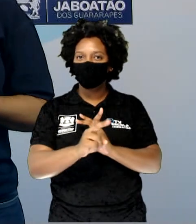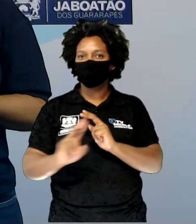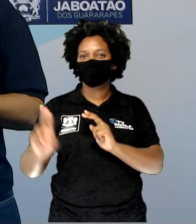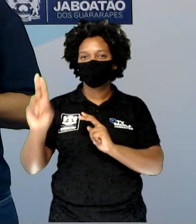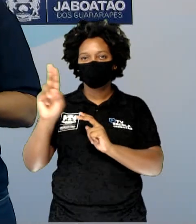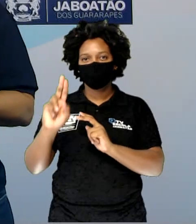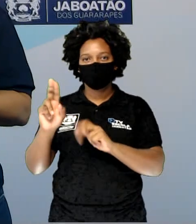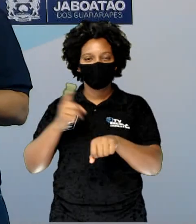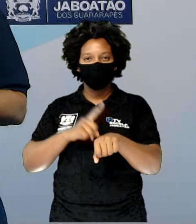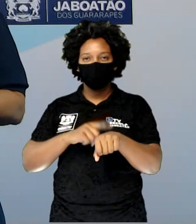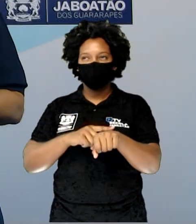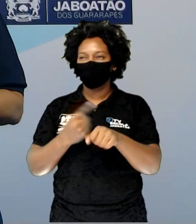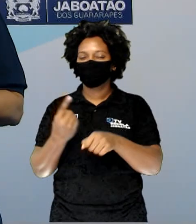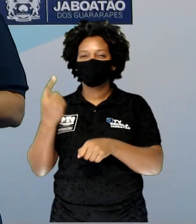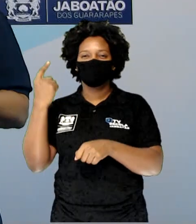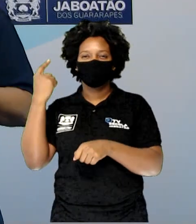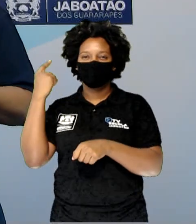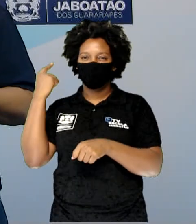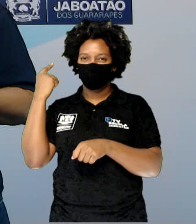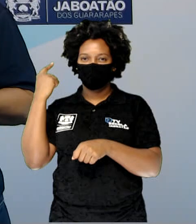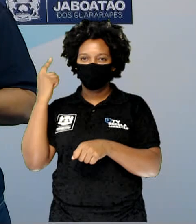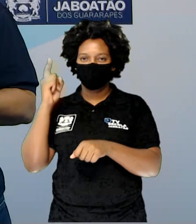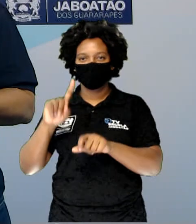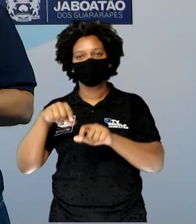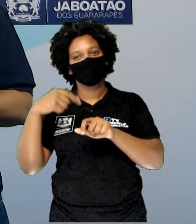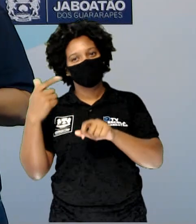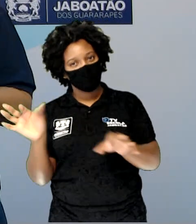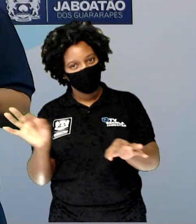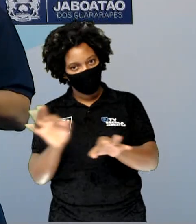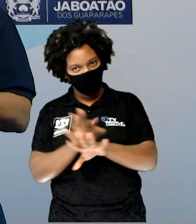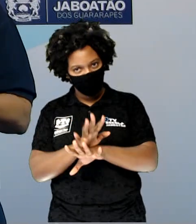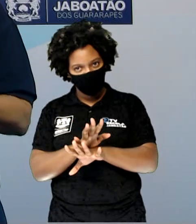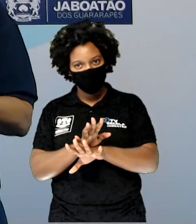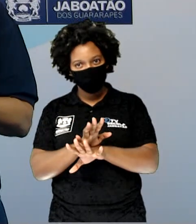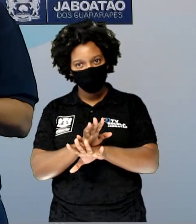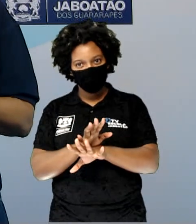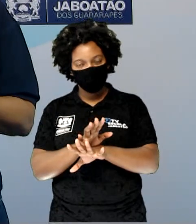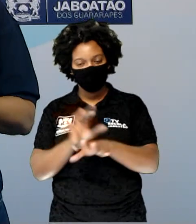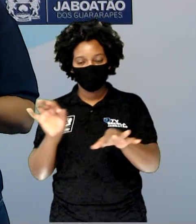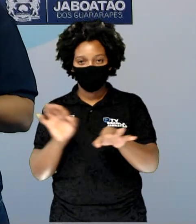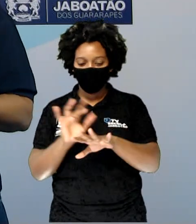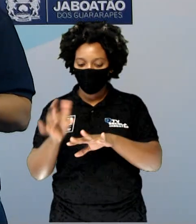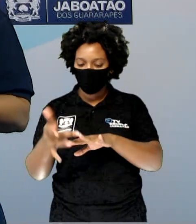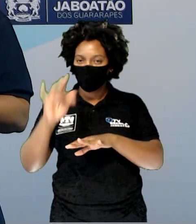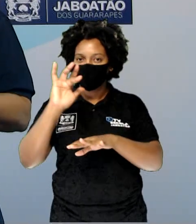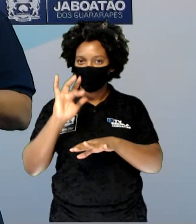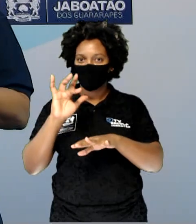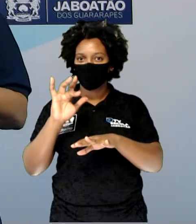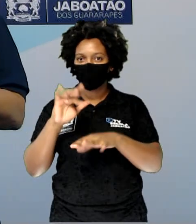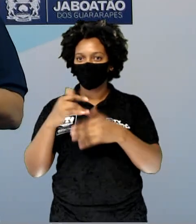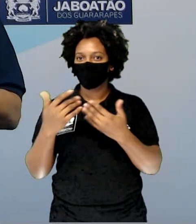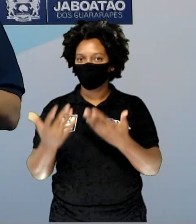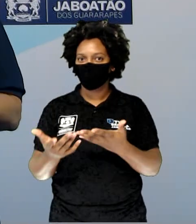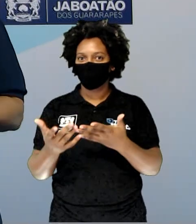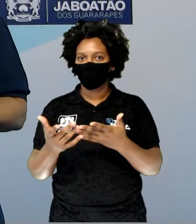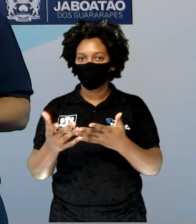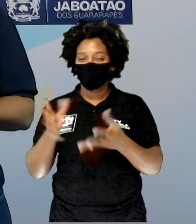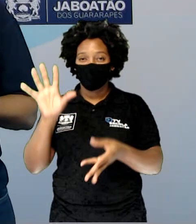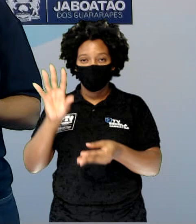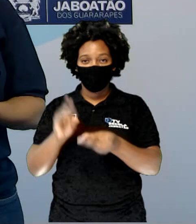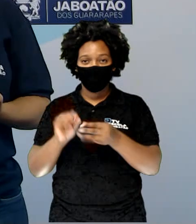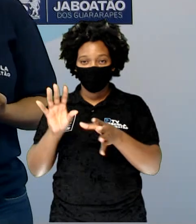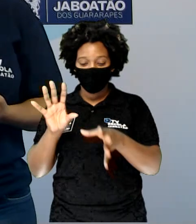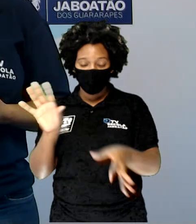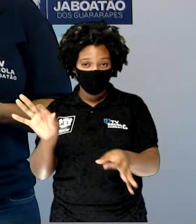tempo passado. E depois o desfecho. Depois que acabou o clímax, aí entra o desfecho, ou seja, a finalização